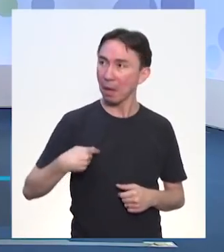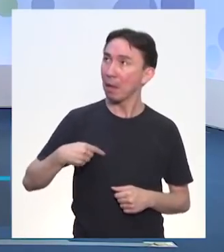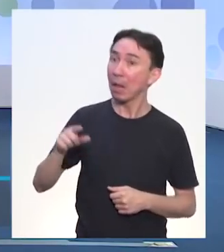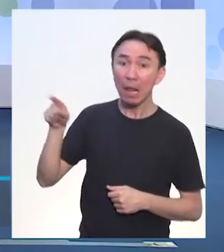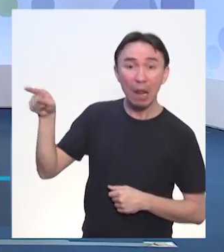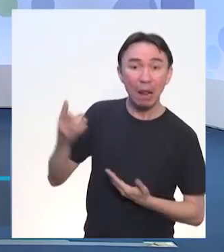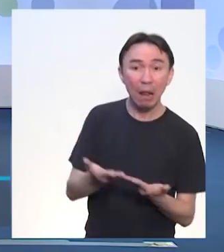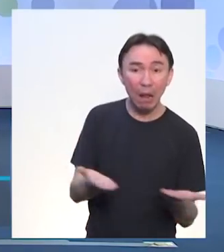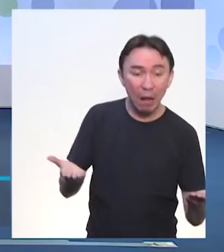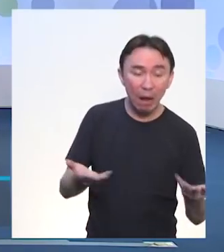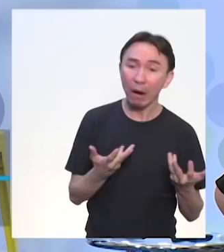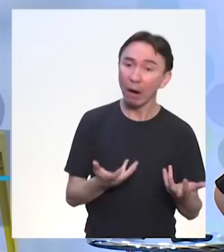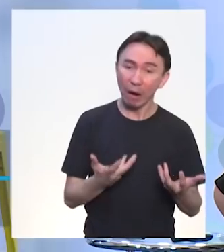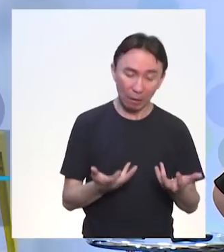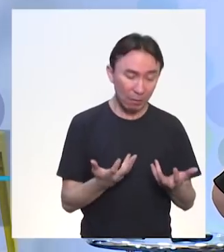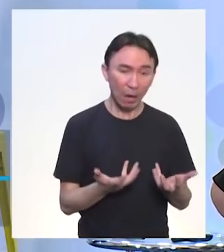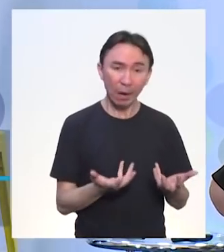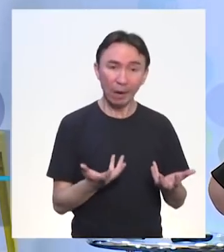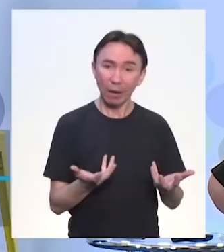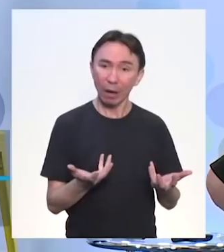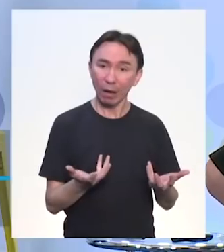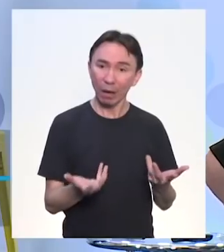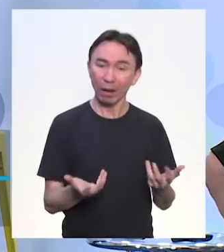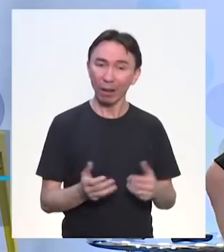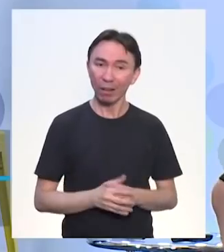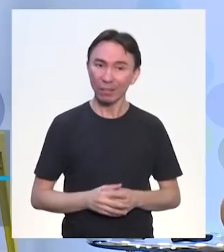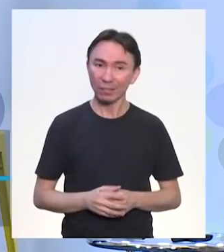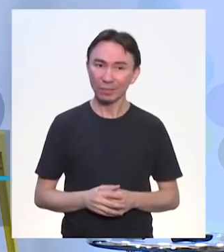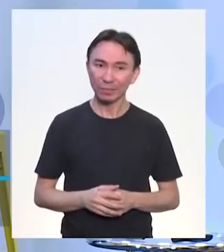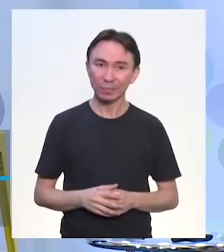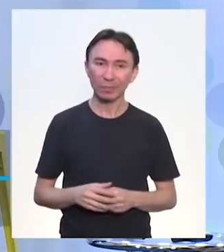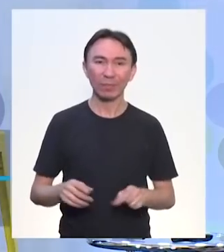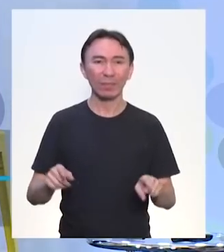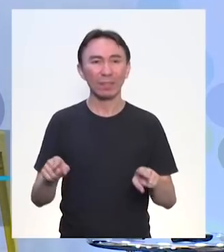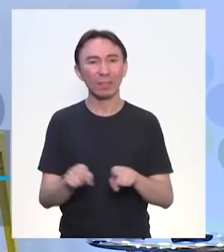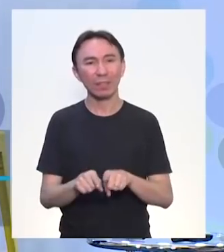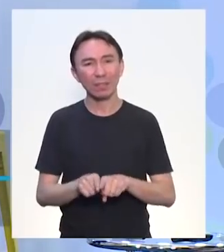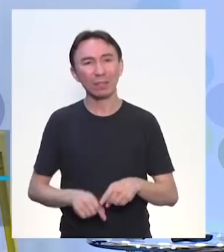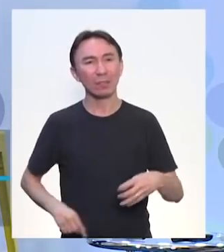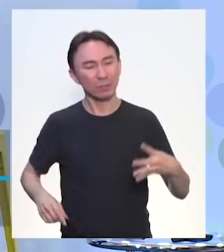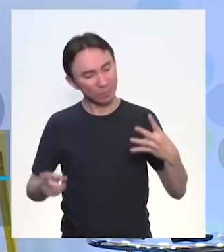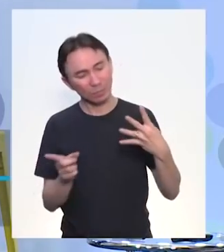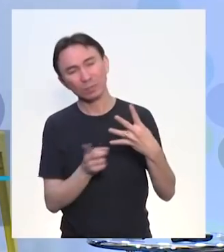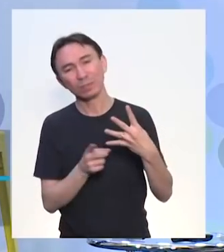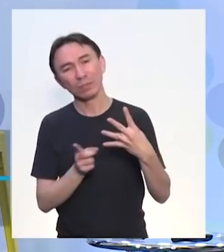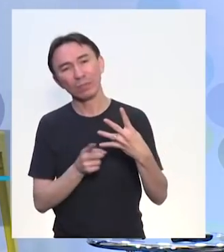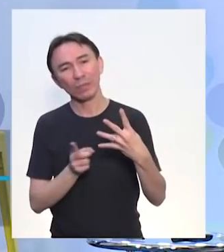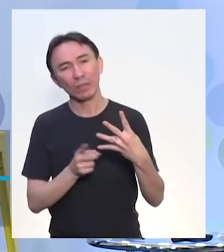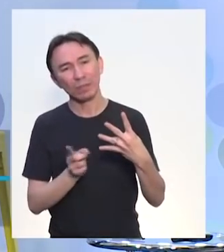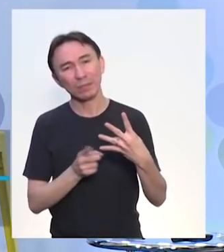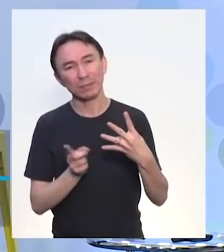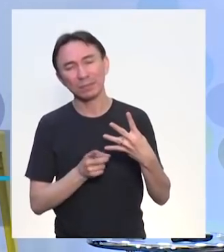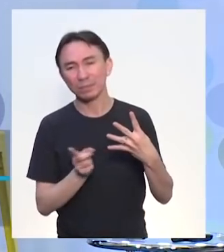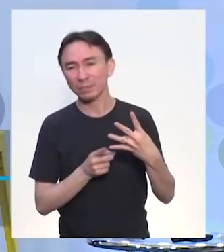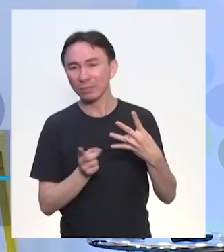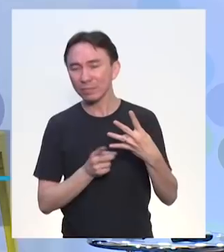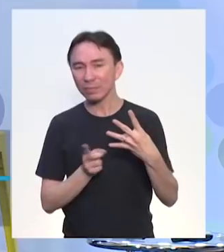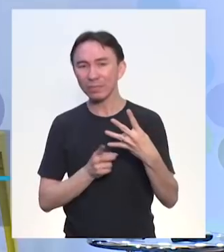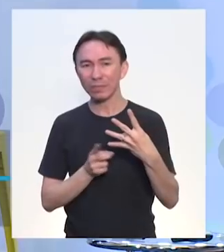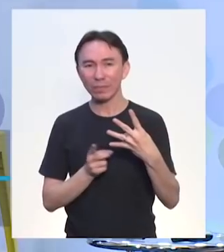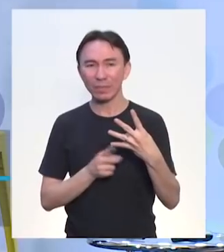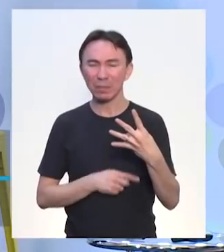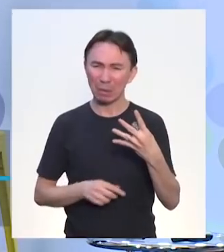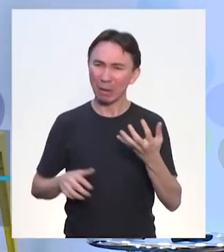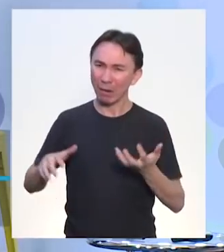cima. E olha que curioso, essa palavra aqui deixa muita gente às vezes assustada. Como assim, professor? A teoria, a ideologia hitlerista, ela